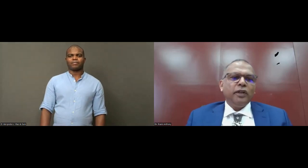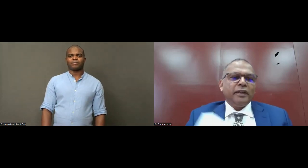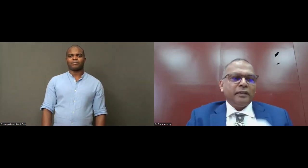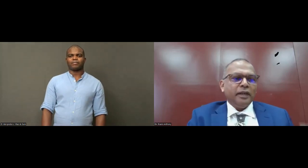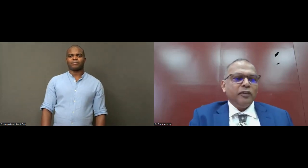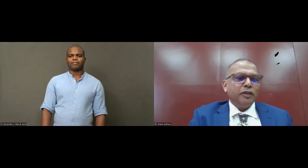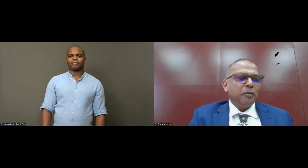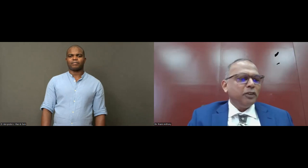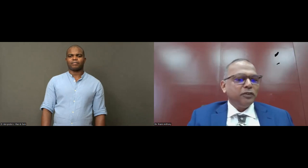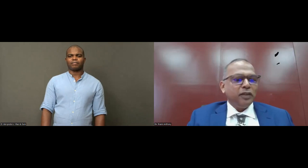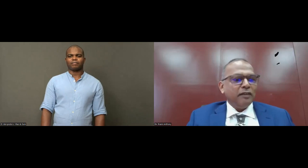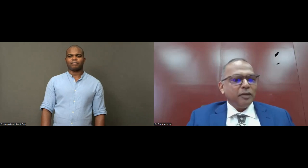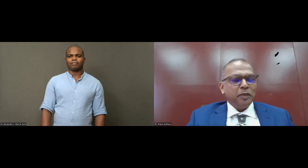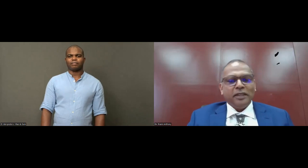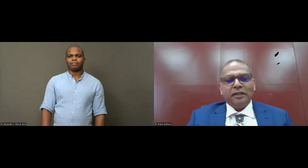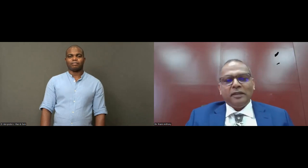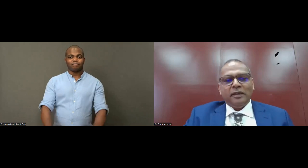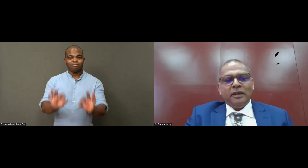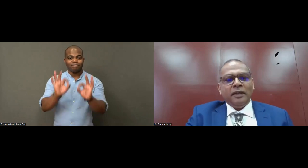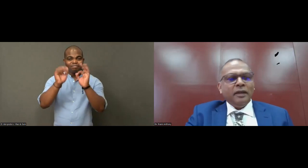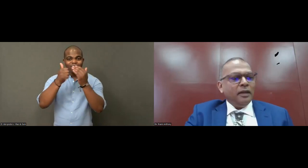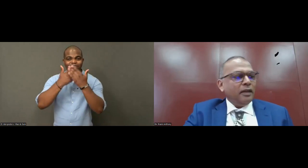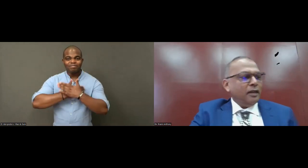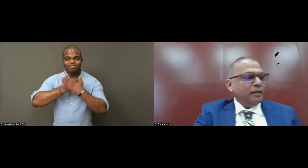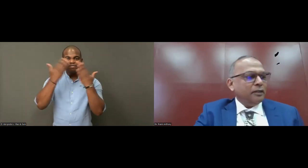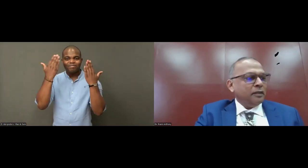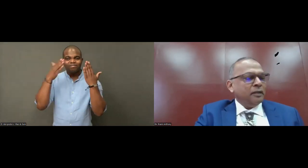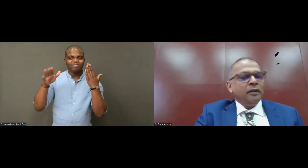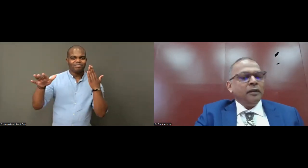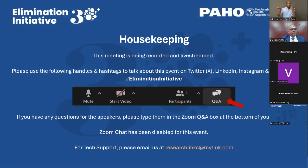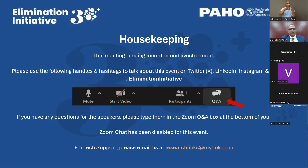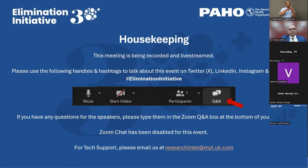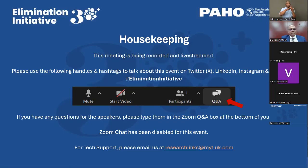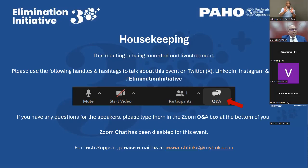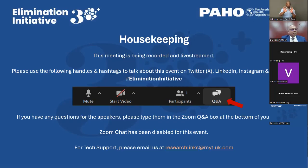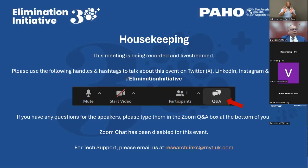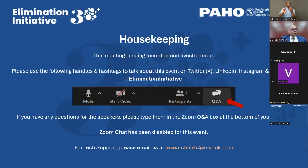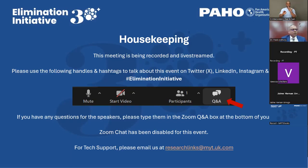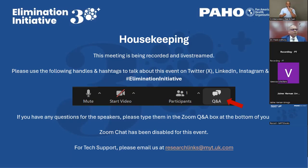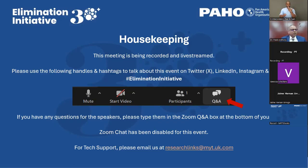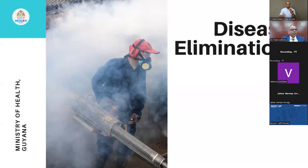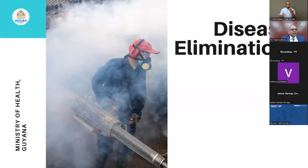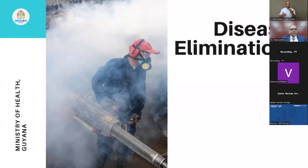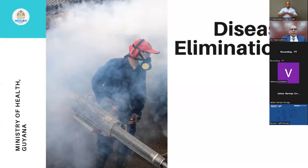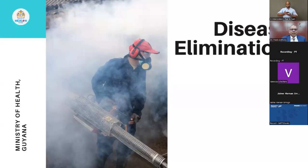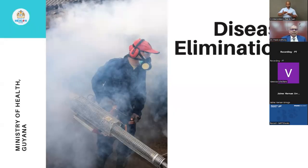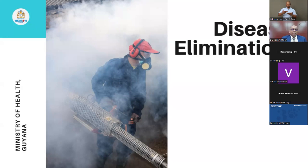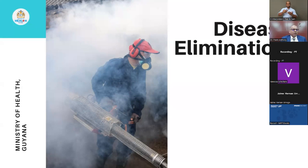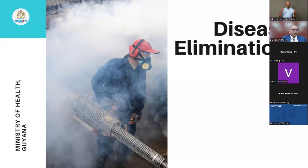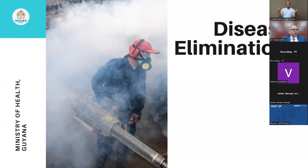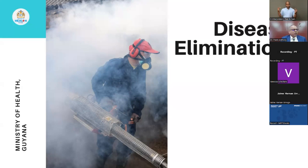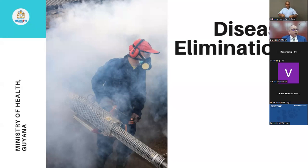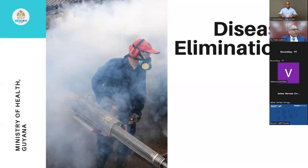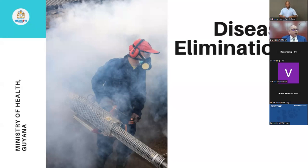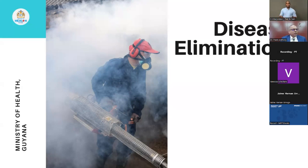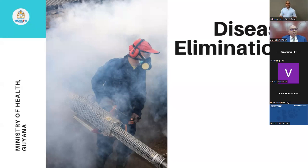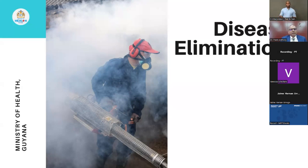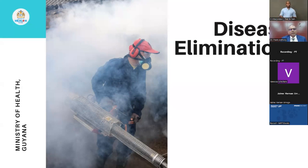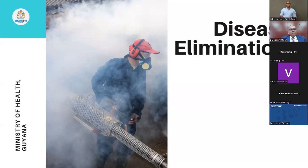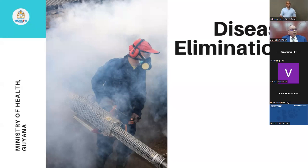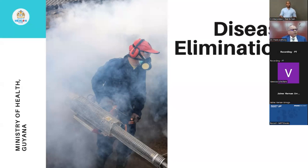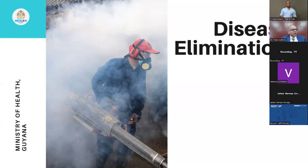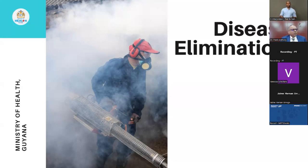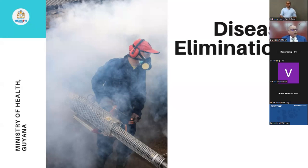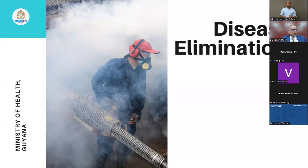Good morning. Thank you very much for having me. Bom dia, muito obrigado por me terem convidado. Dr. Barbosa,